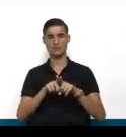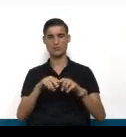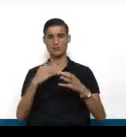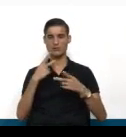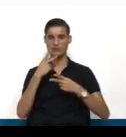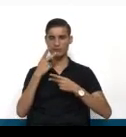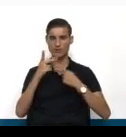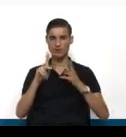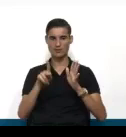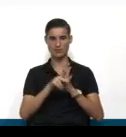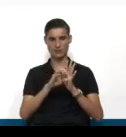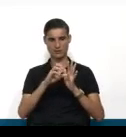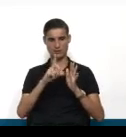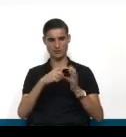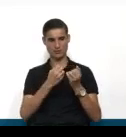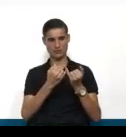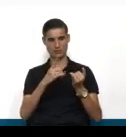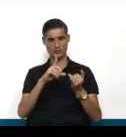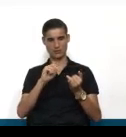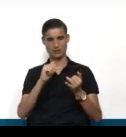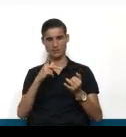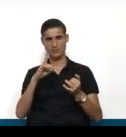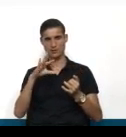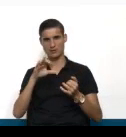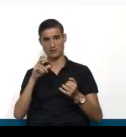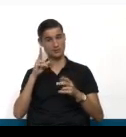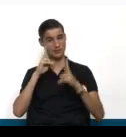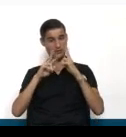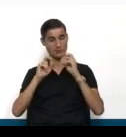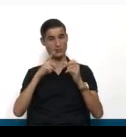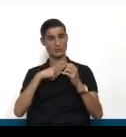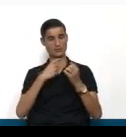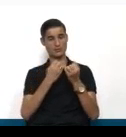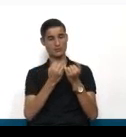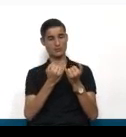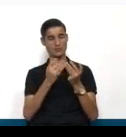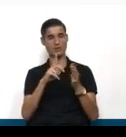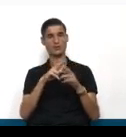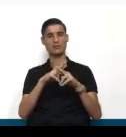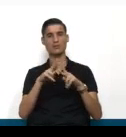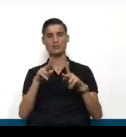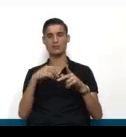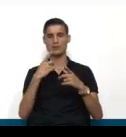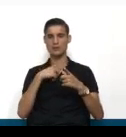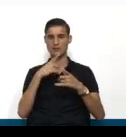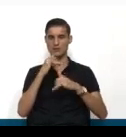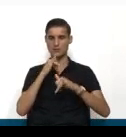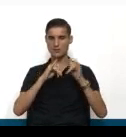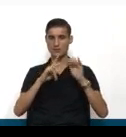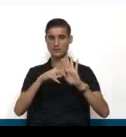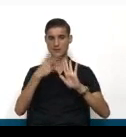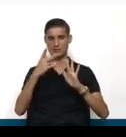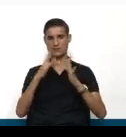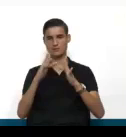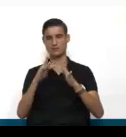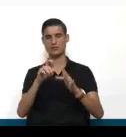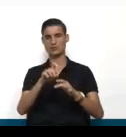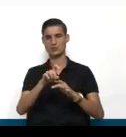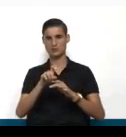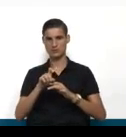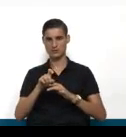quando a gente está falando da equação de Laplace, lembrando que este formato é o mesmo que a derivada segunda em relação a